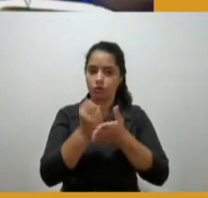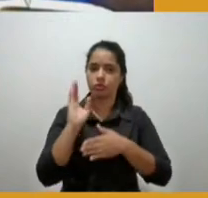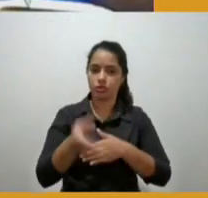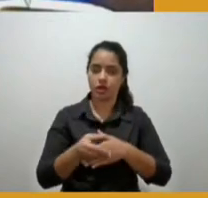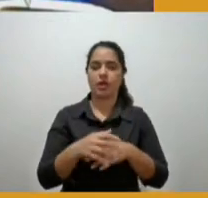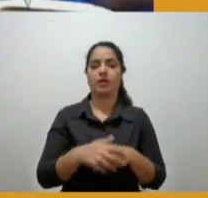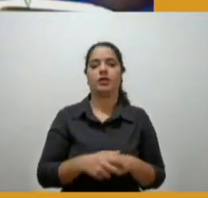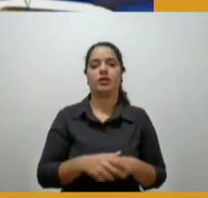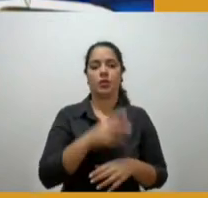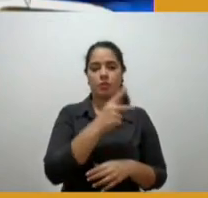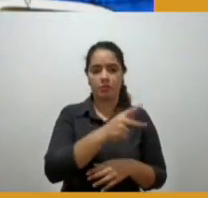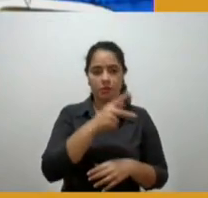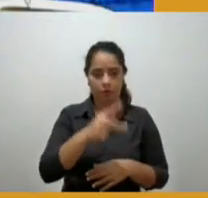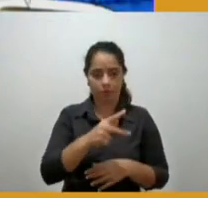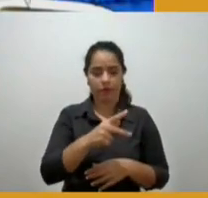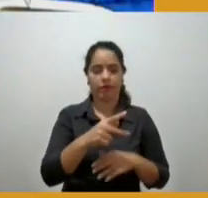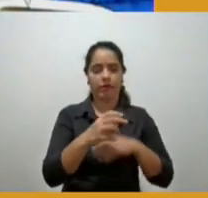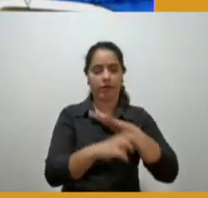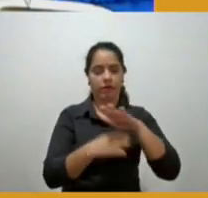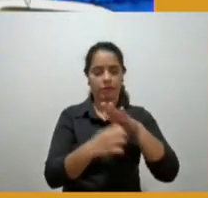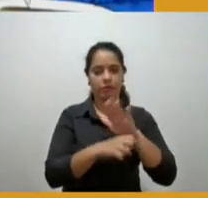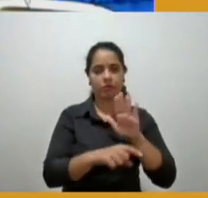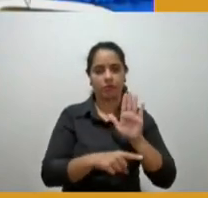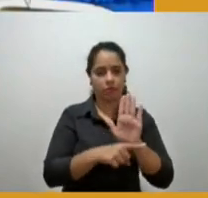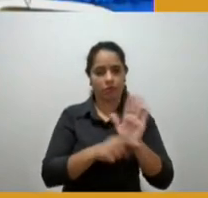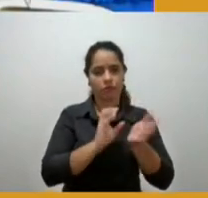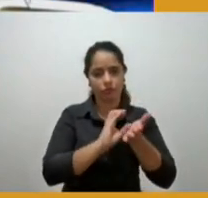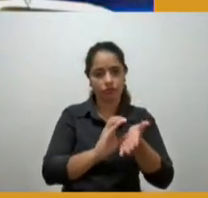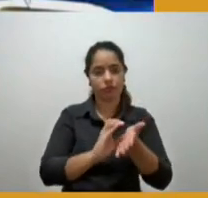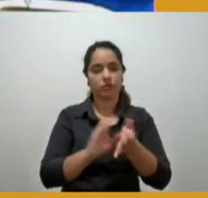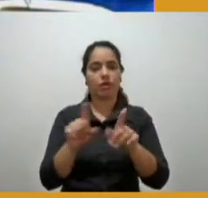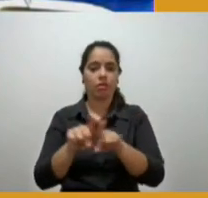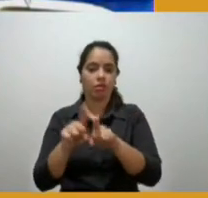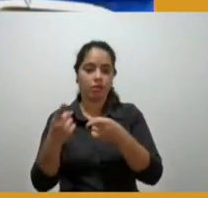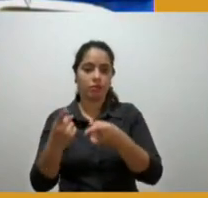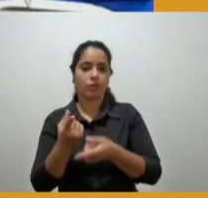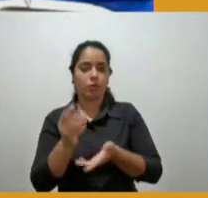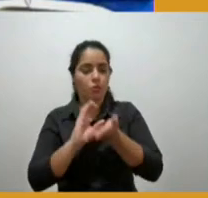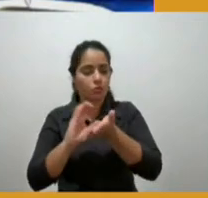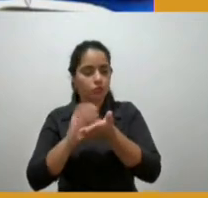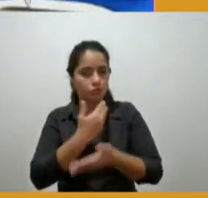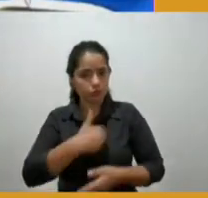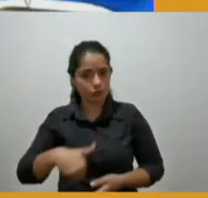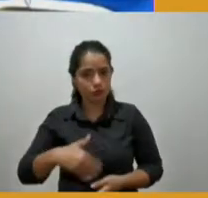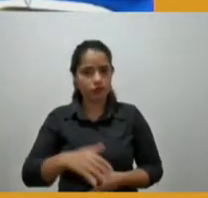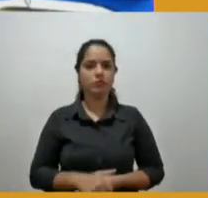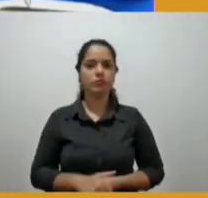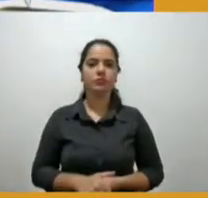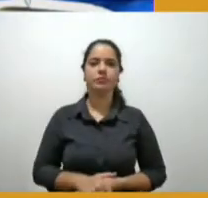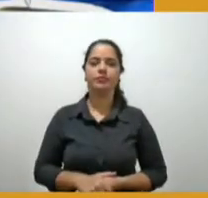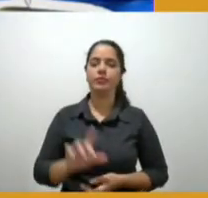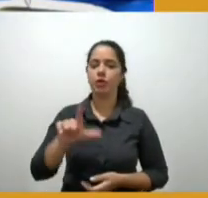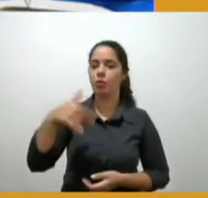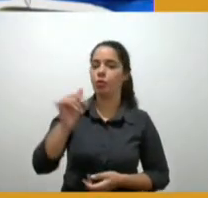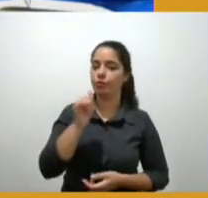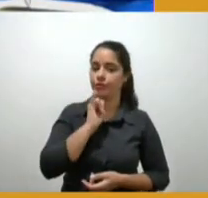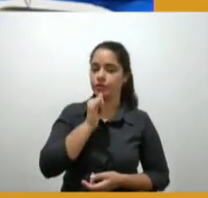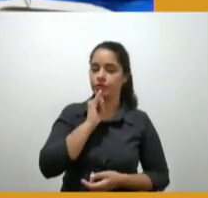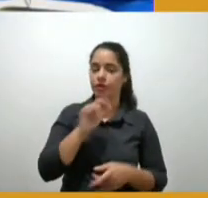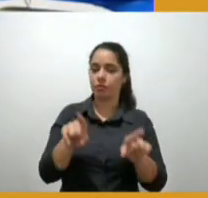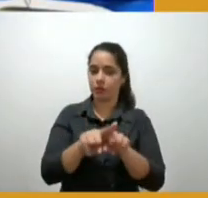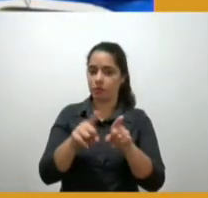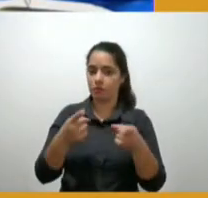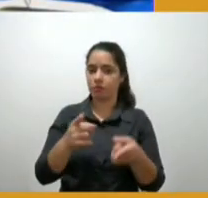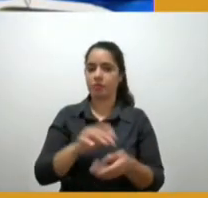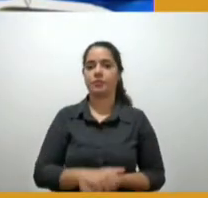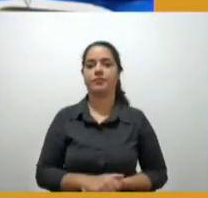Então, esse é um caso de sucesso. Outro caso que tenho certeza que será de sucesso é a privatização